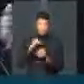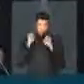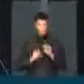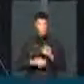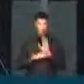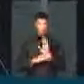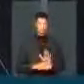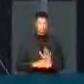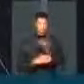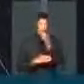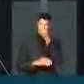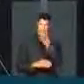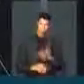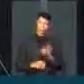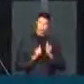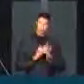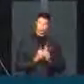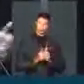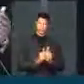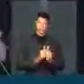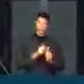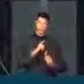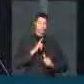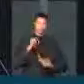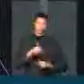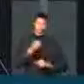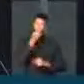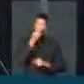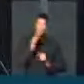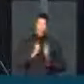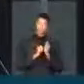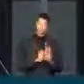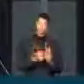pode nos ajudar e muito a conduzir e termos aqui uma boa condução dentro do parlamento.